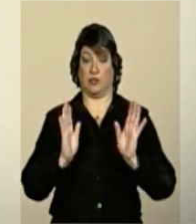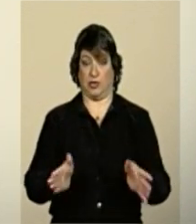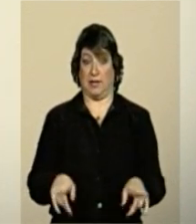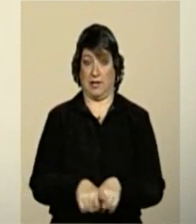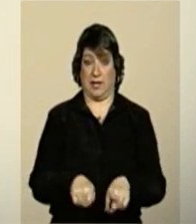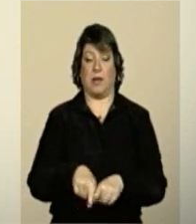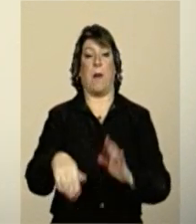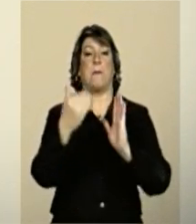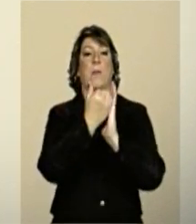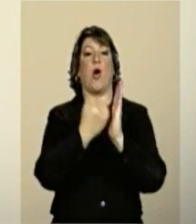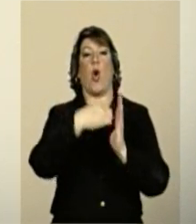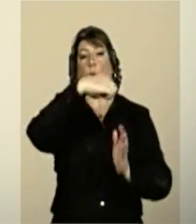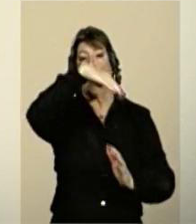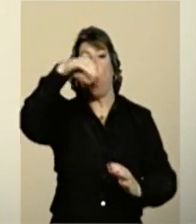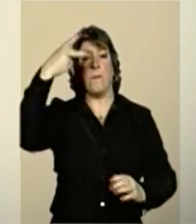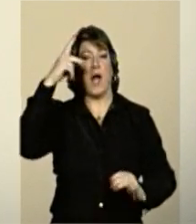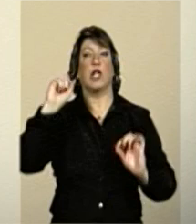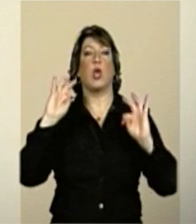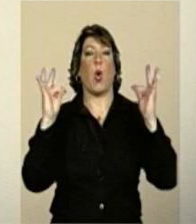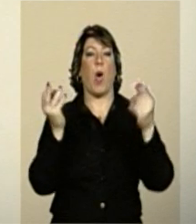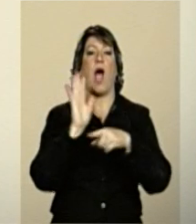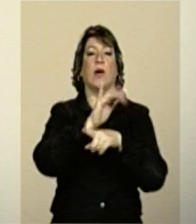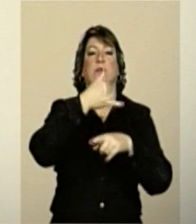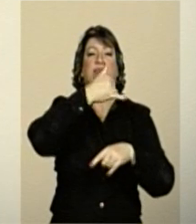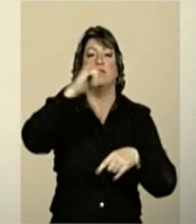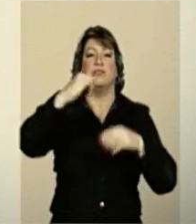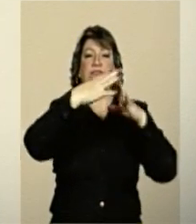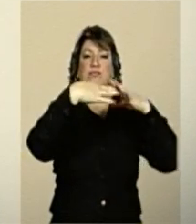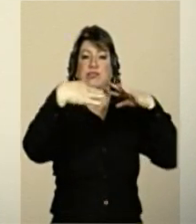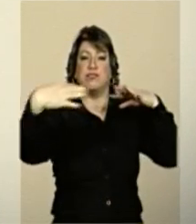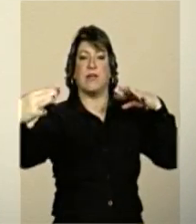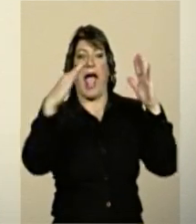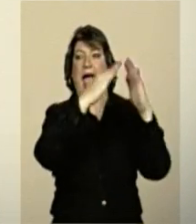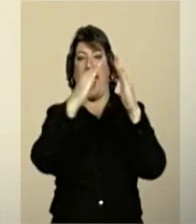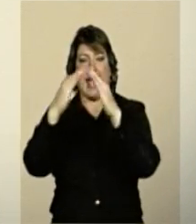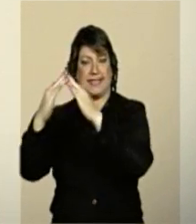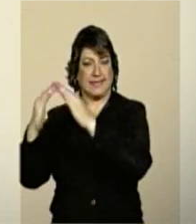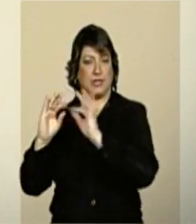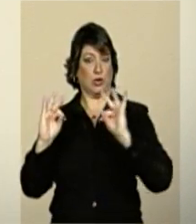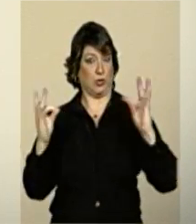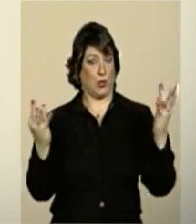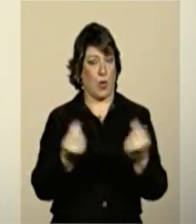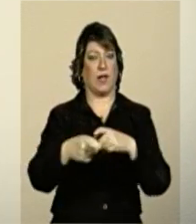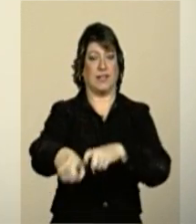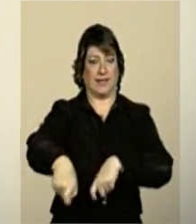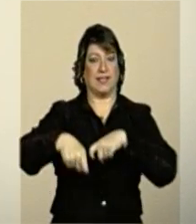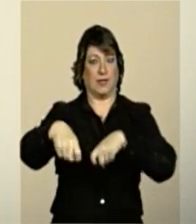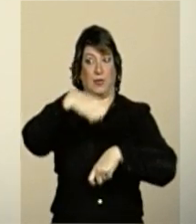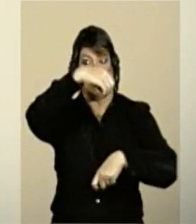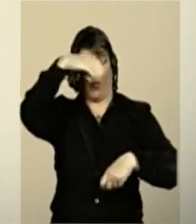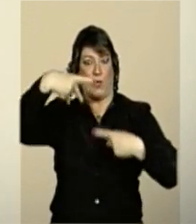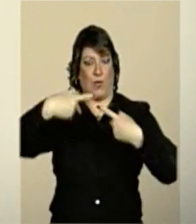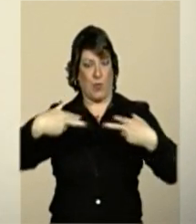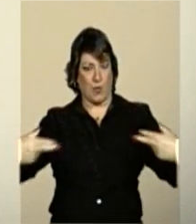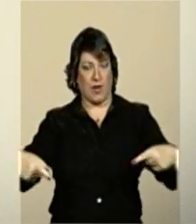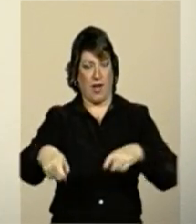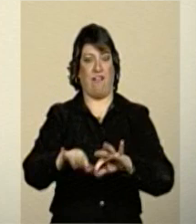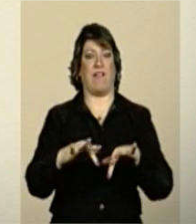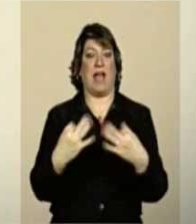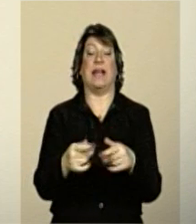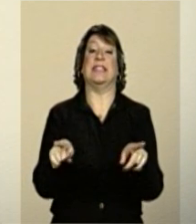o programa Luz para Todos, que leva eletricidade à casa dos agricultores familiares.